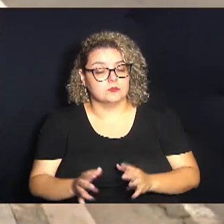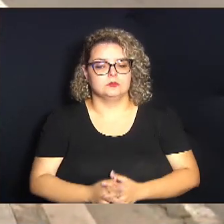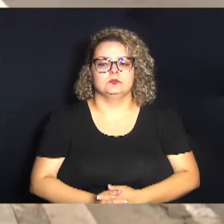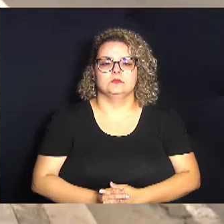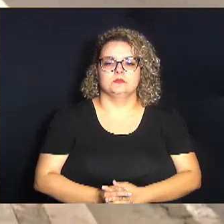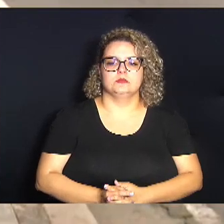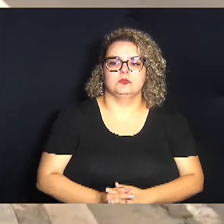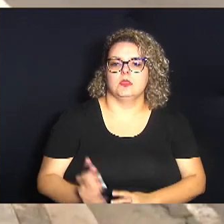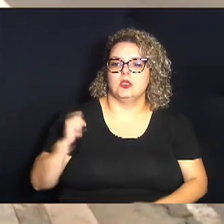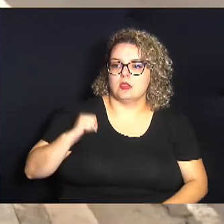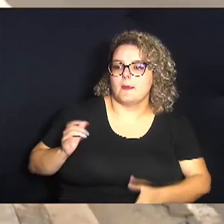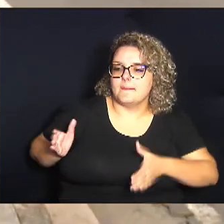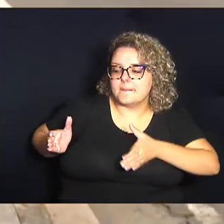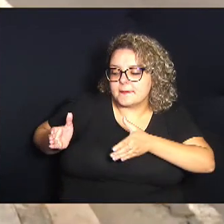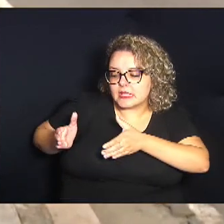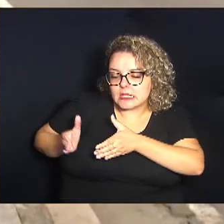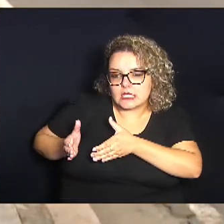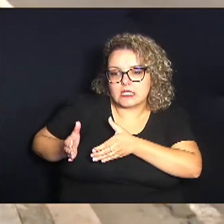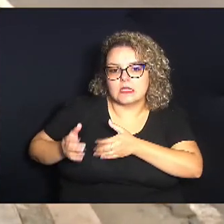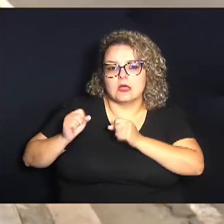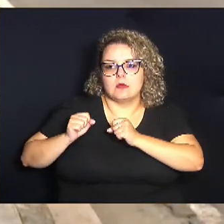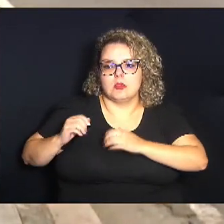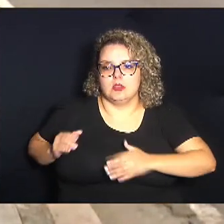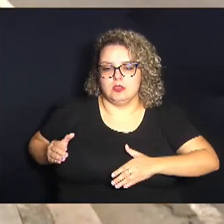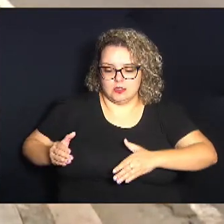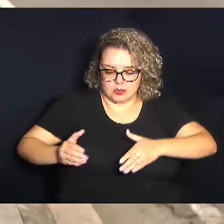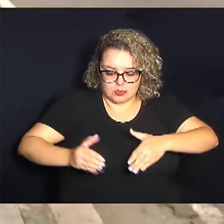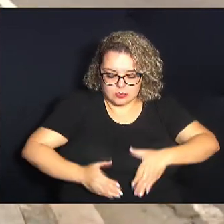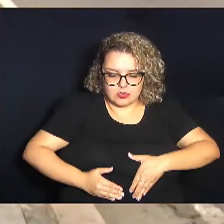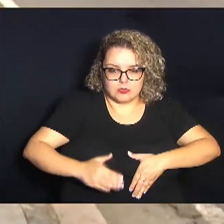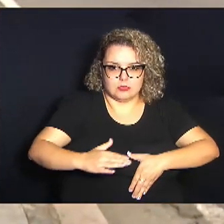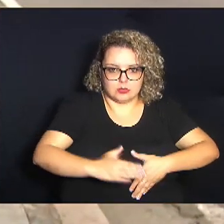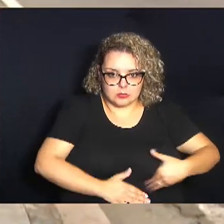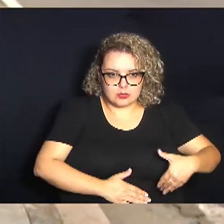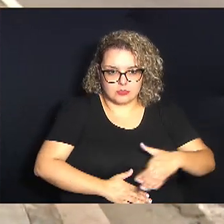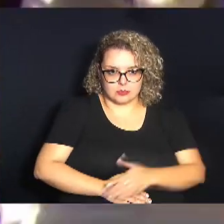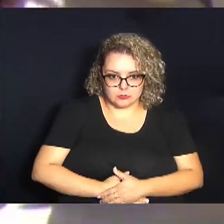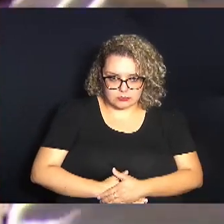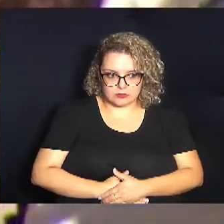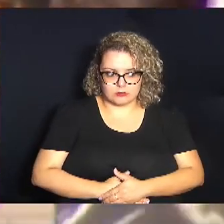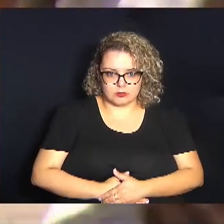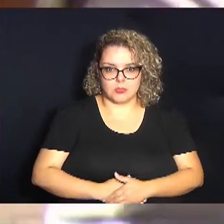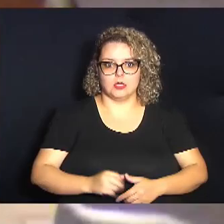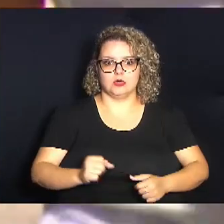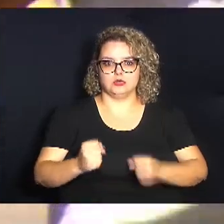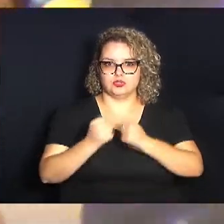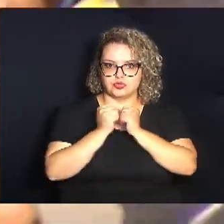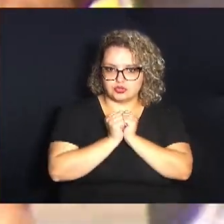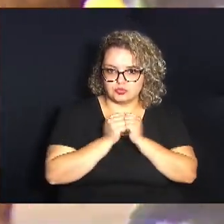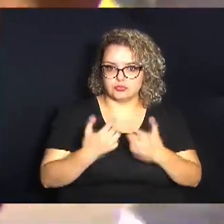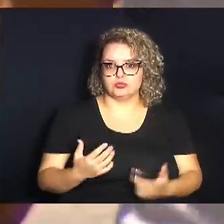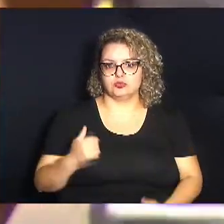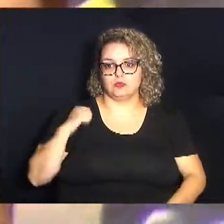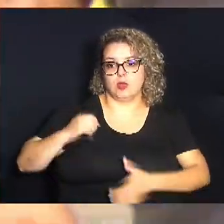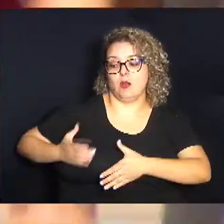tragam bolsas pequenas que você possa carregar sempre junto ao corpo, na parte da frente. É, uma bolsa grande com muitos